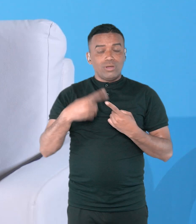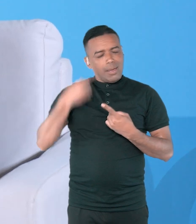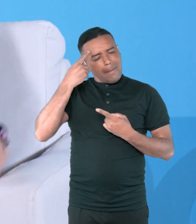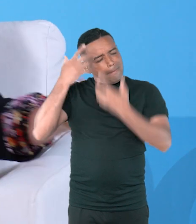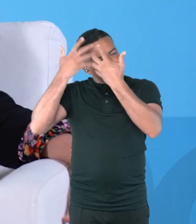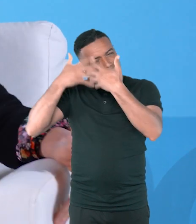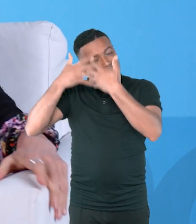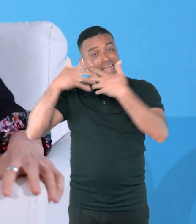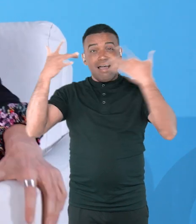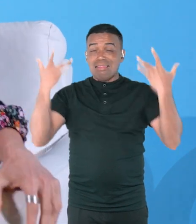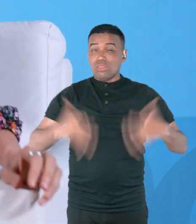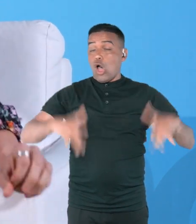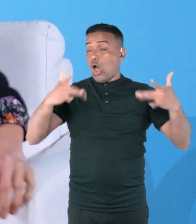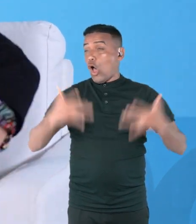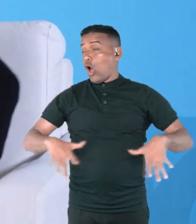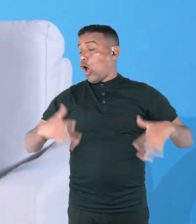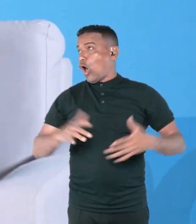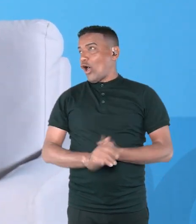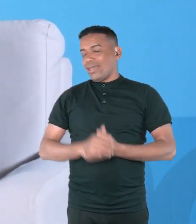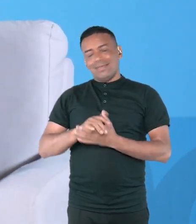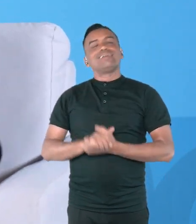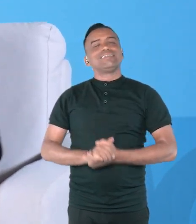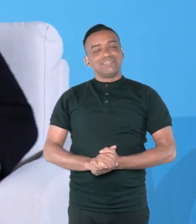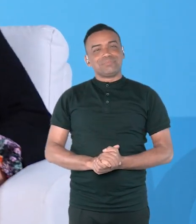Porque pensar dói, né, gente?